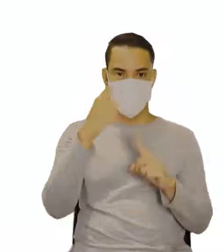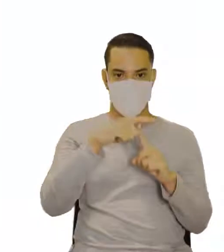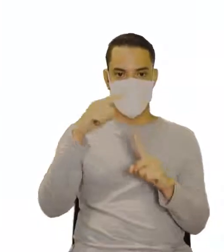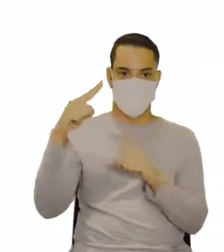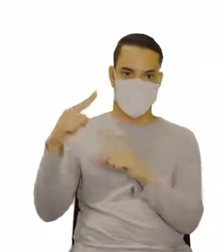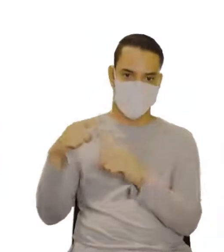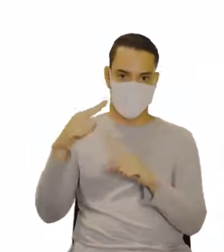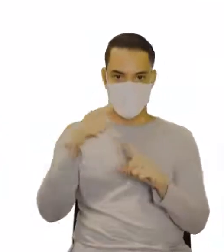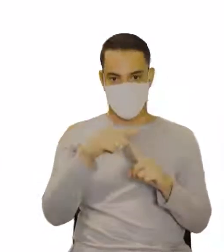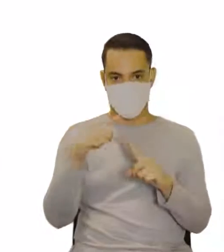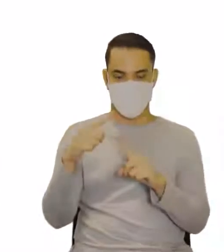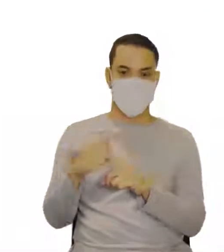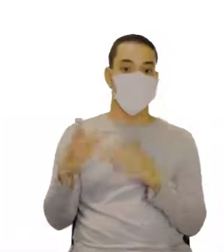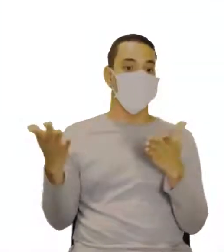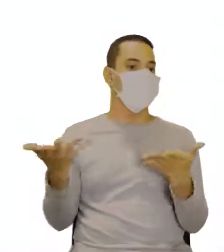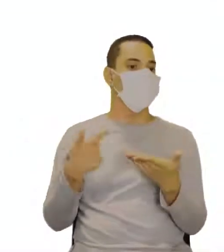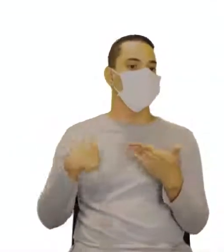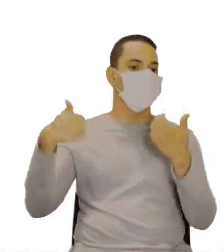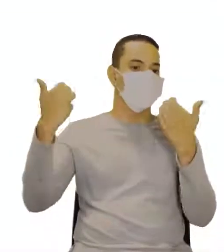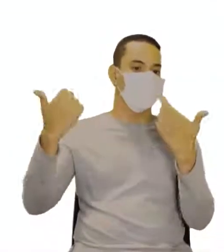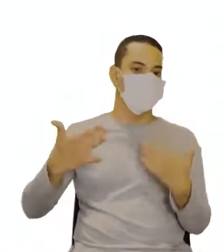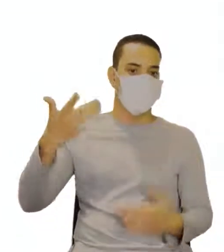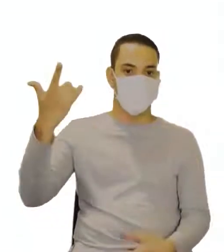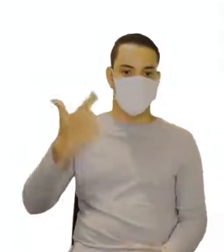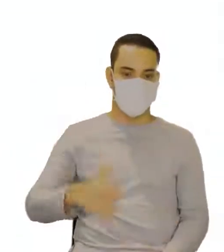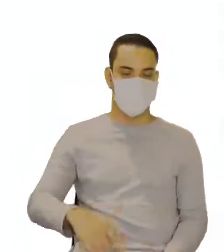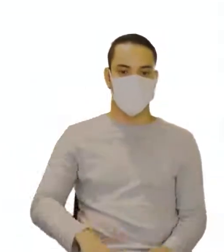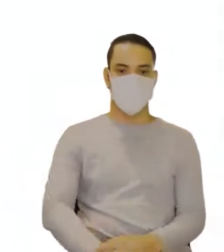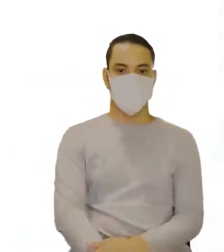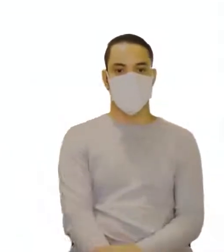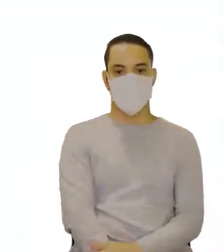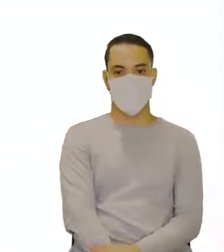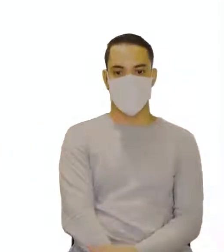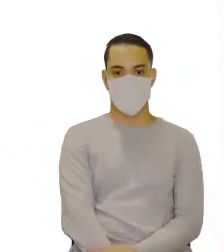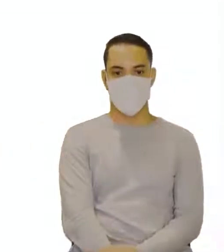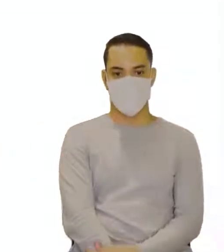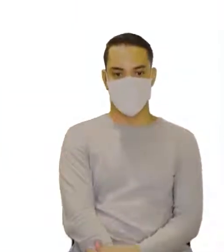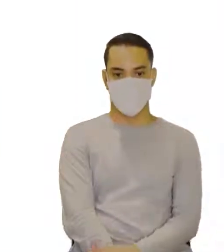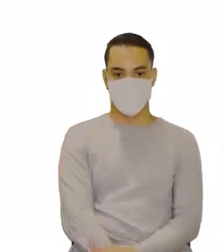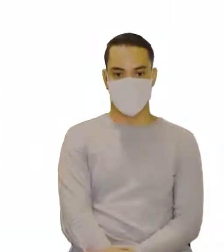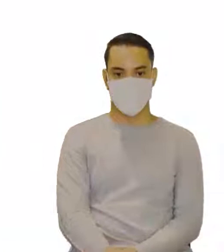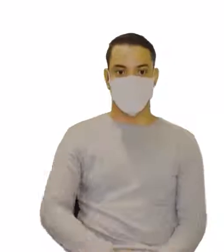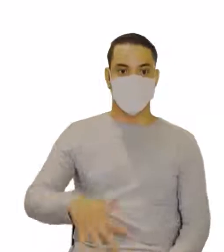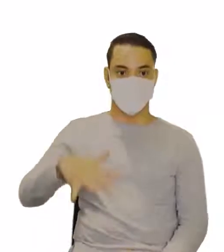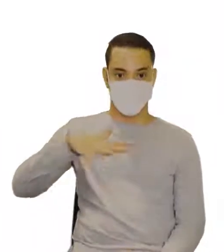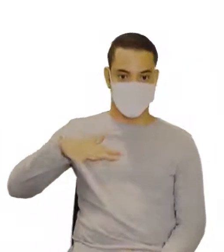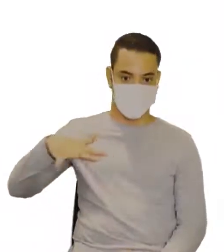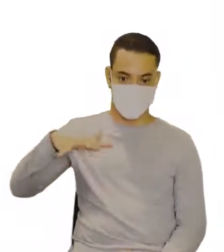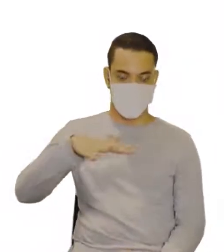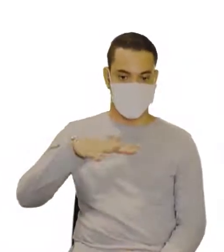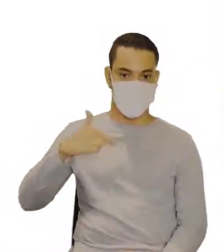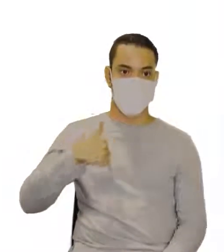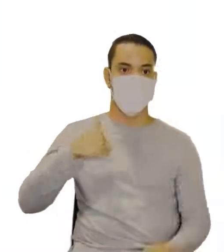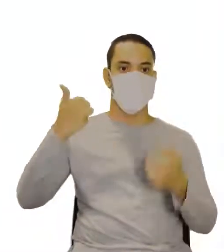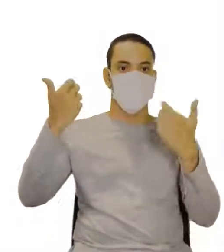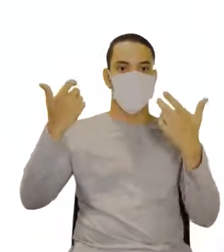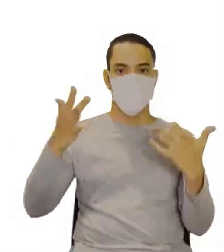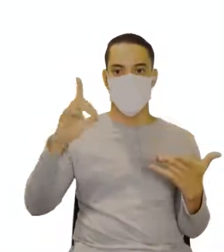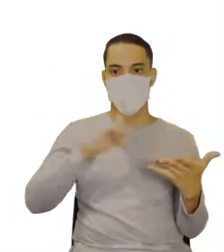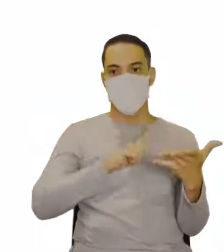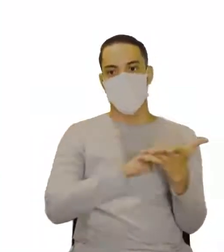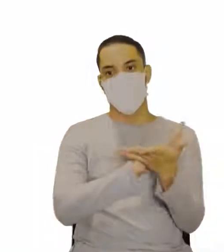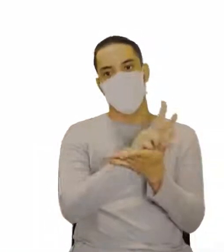associação. O que nós podemos falar mais aqui? Olha só, de modo geral, se tivermos uma série de